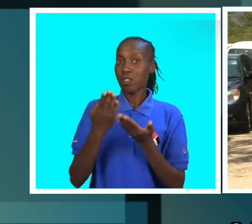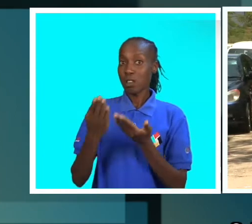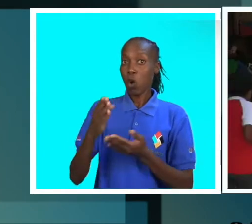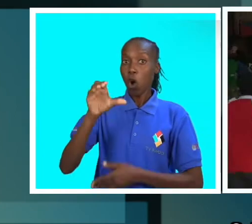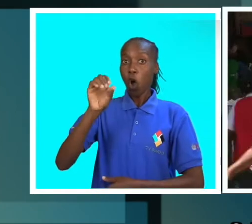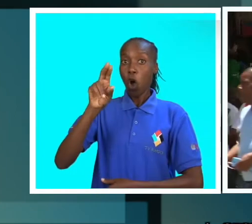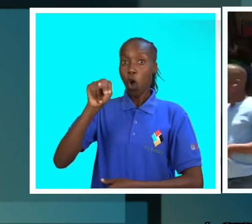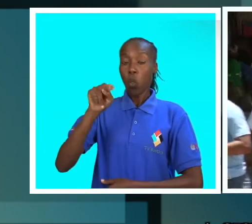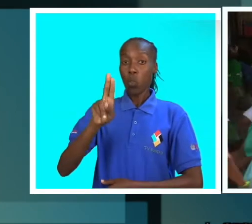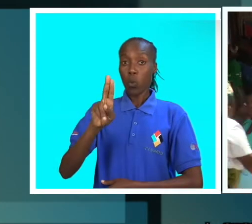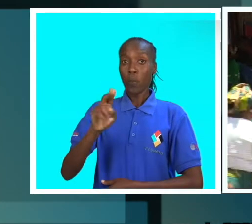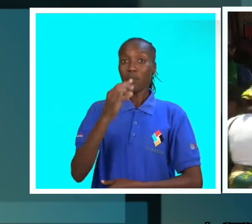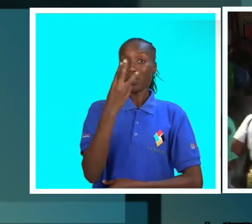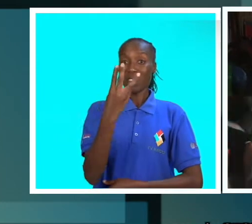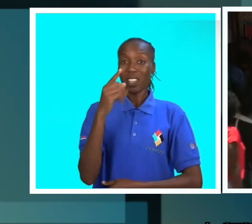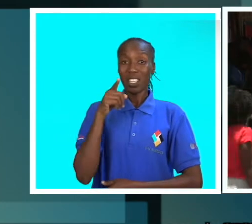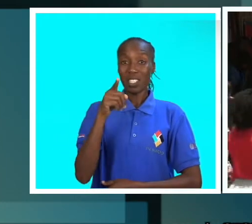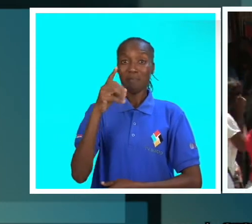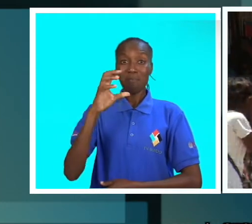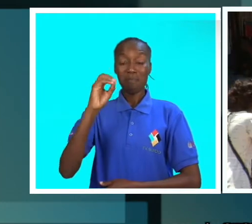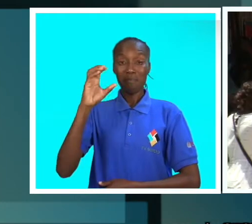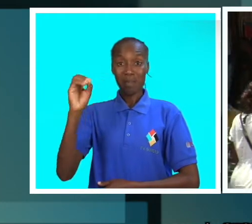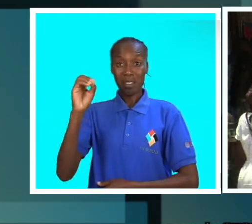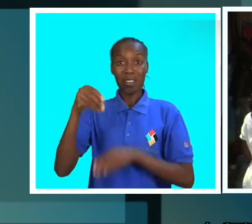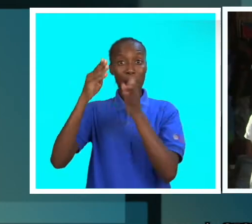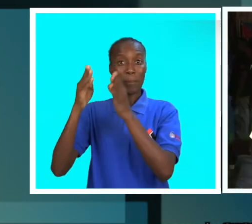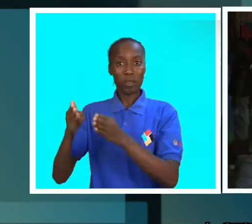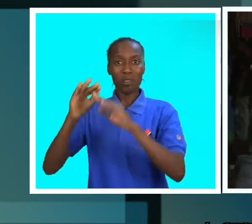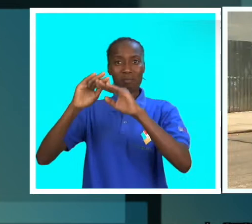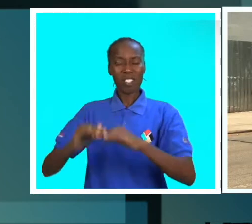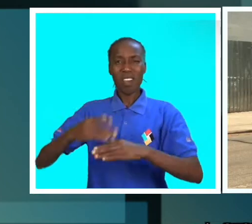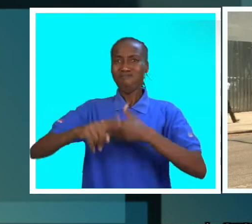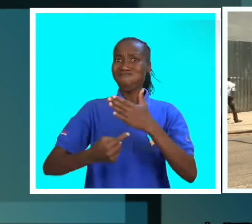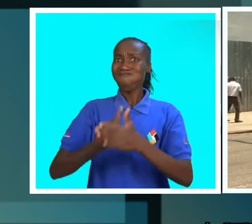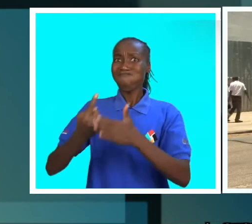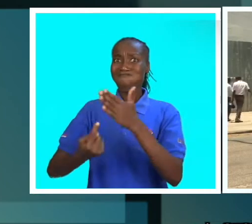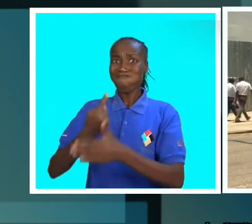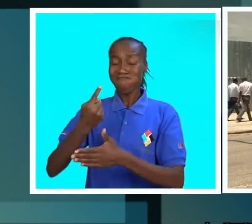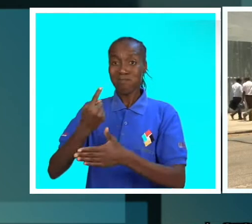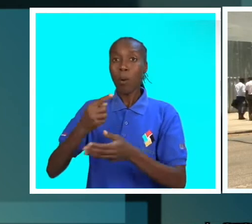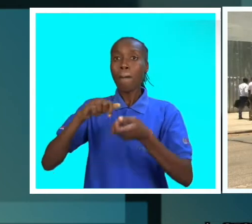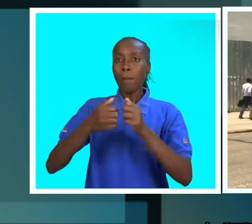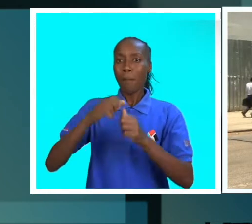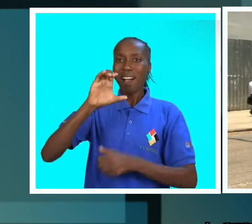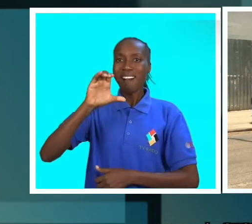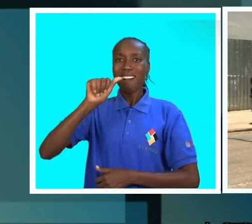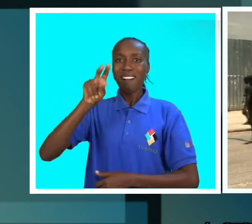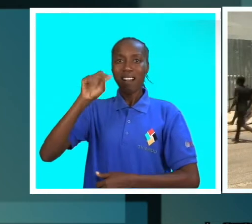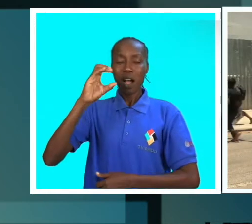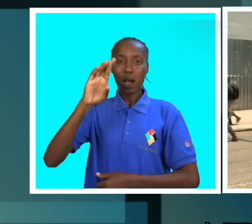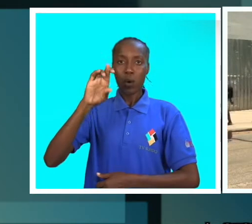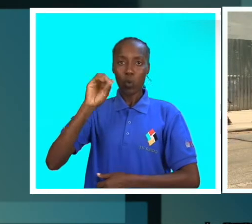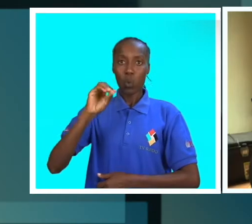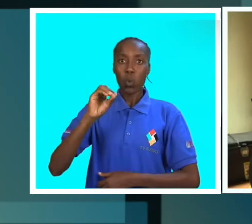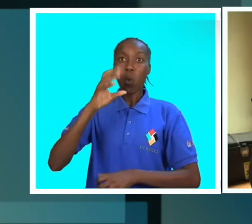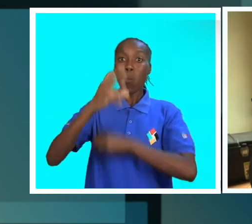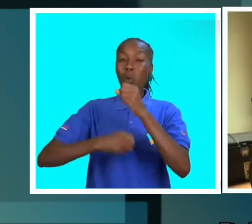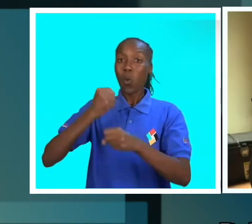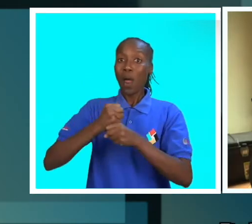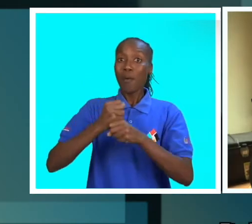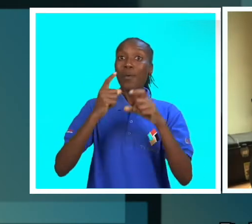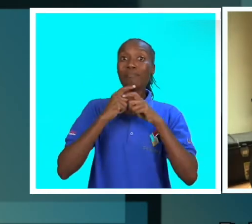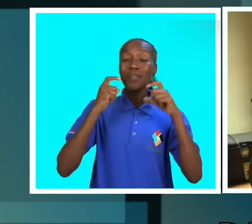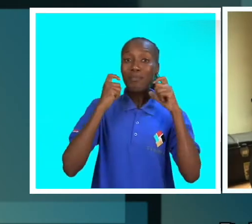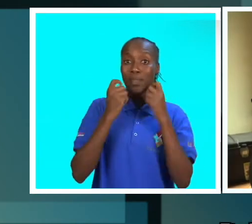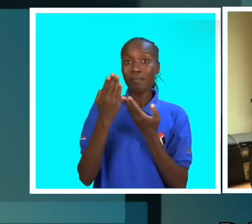acordo com a ONU, cerca de 3.500 pessoas são diagnosticadas cancro por ano em Moçambique.